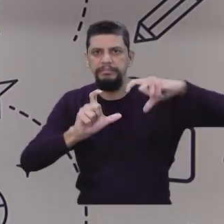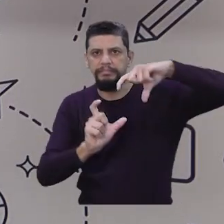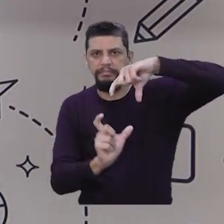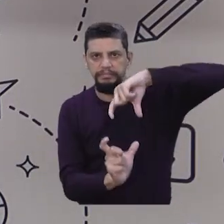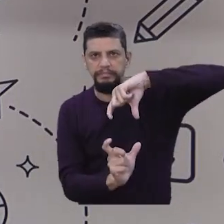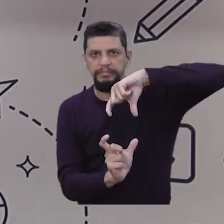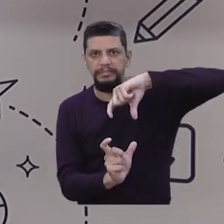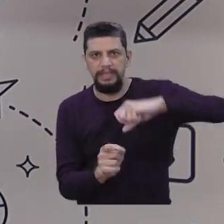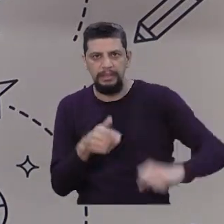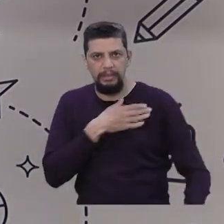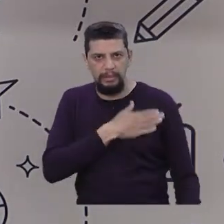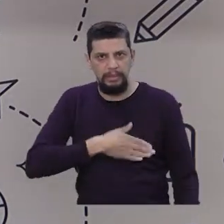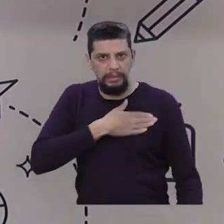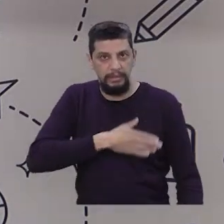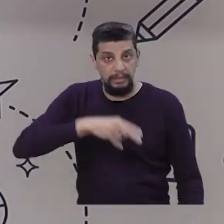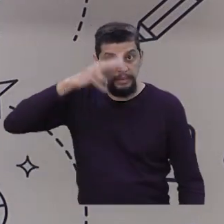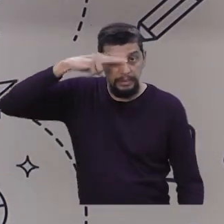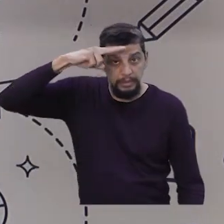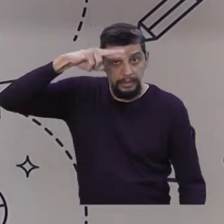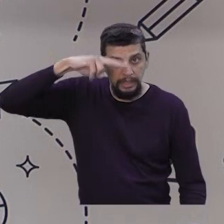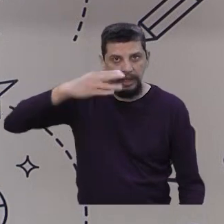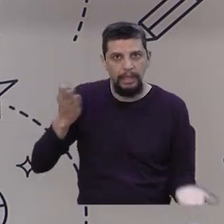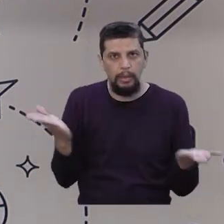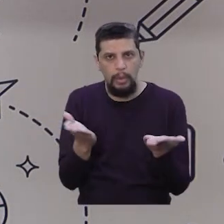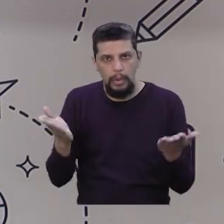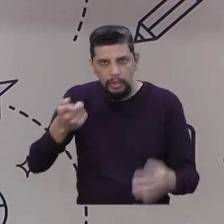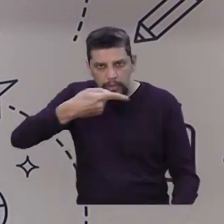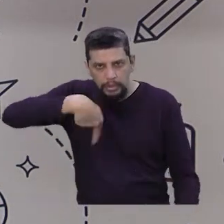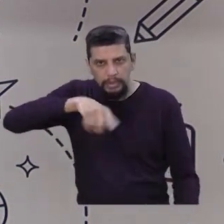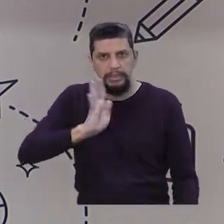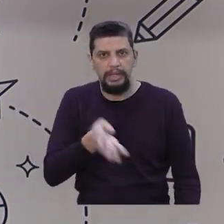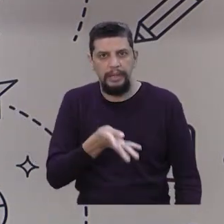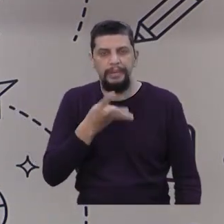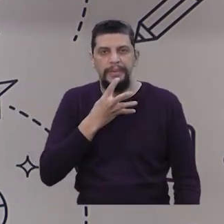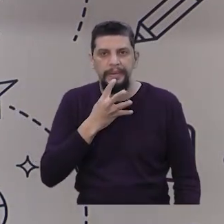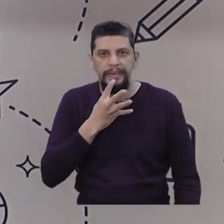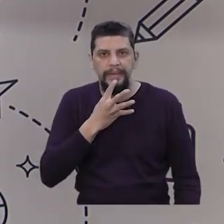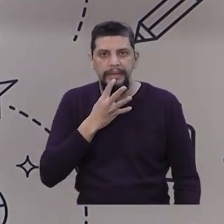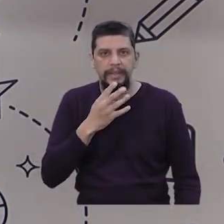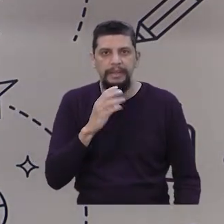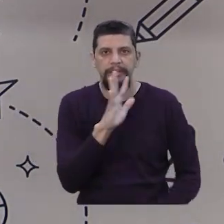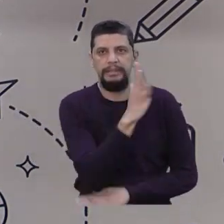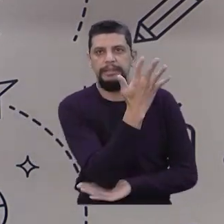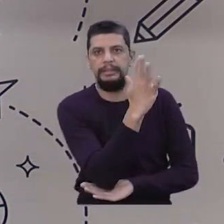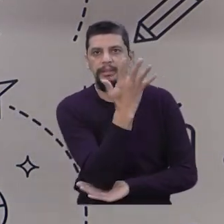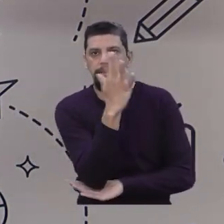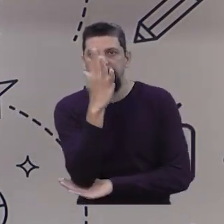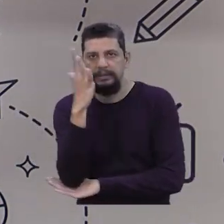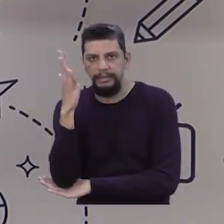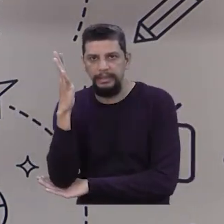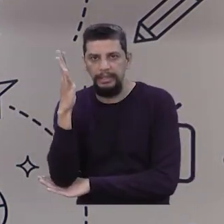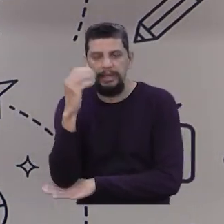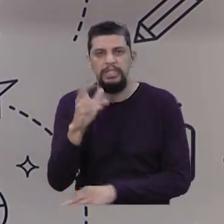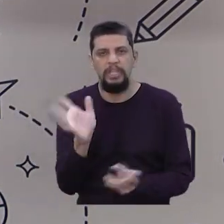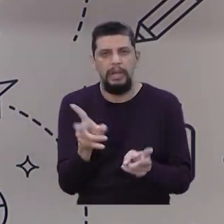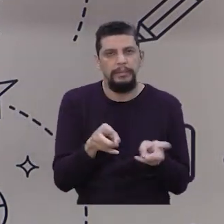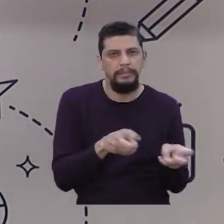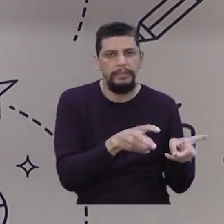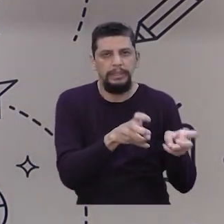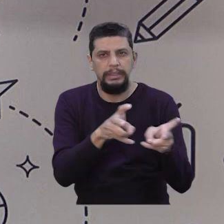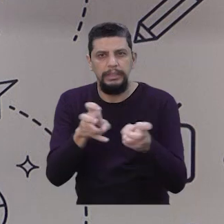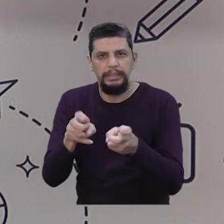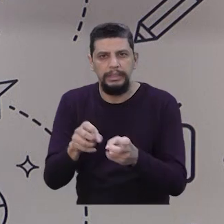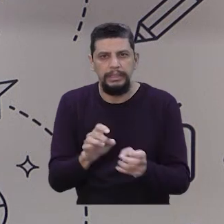Não é? Gostaram da história? Agora que nós já conhecemos a história do baobá, já